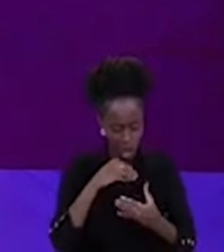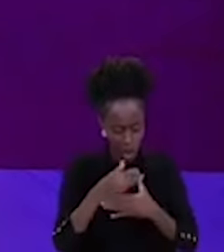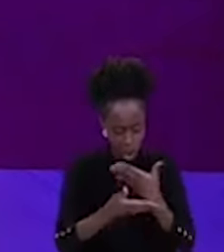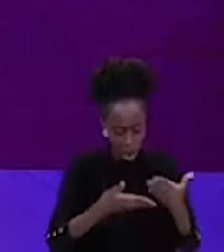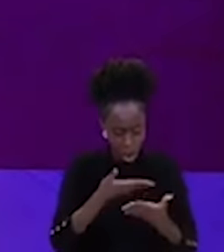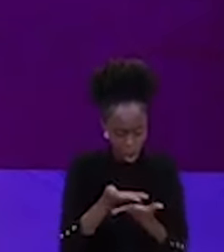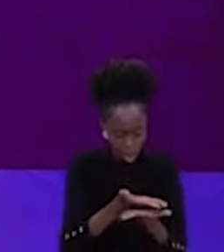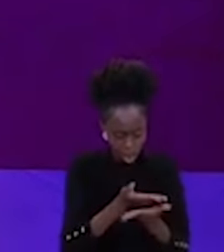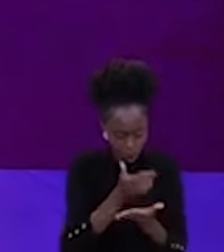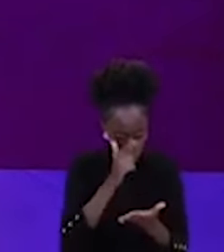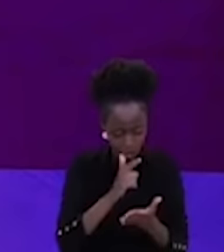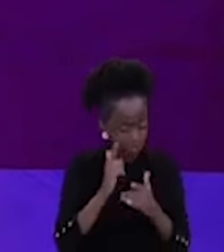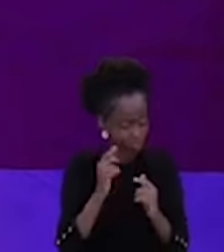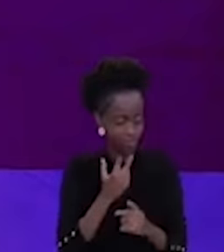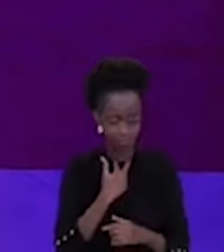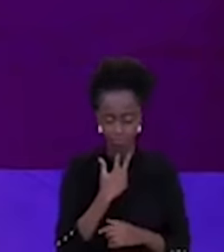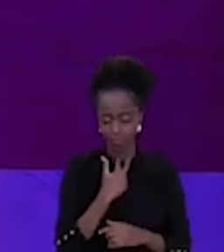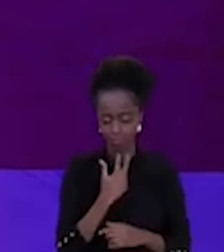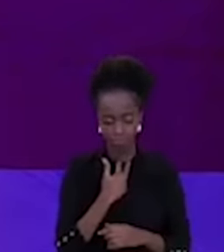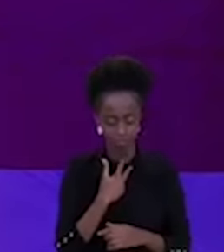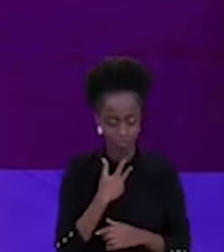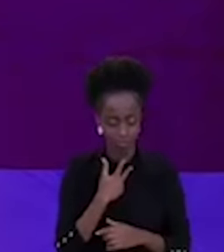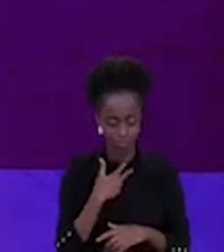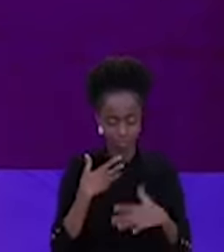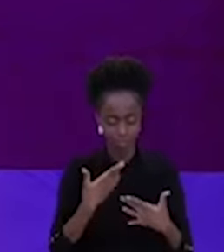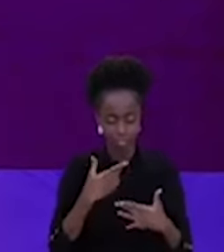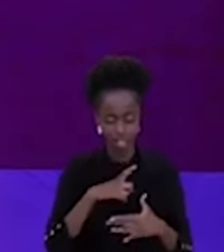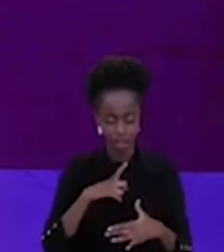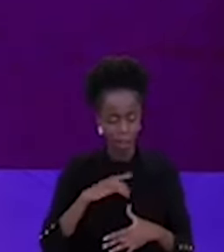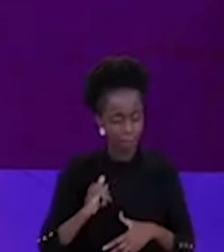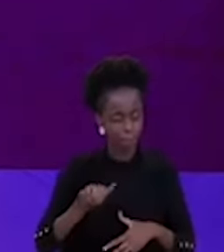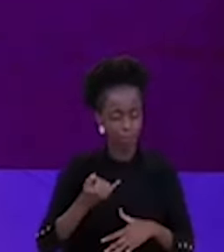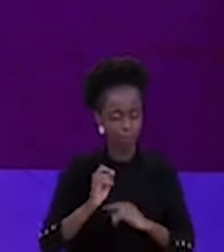dos benefícios que o Senhor me tem dado? Que darei